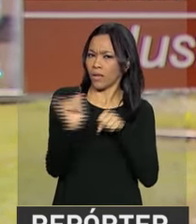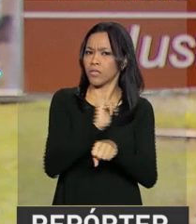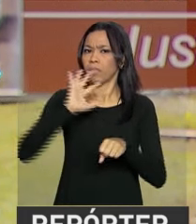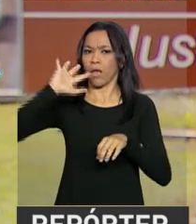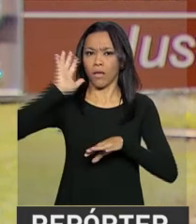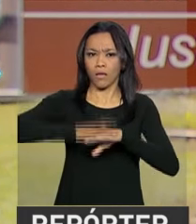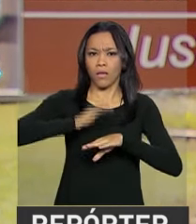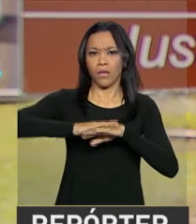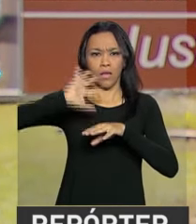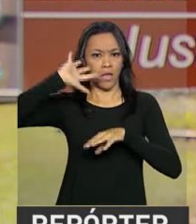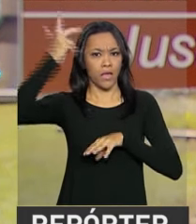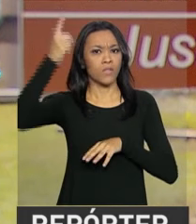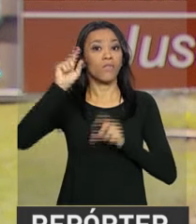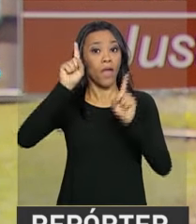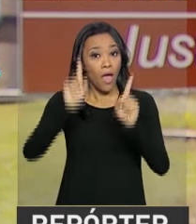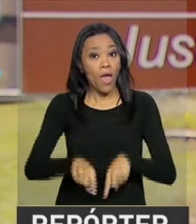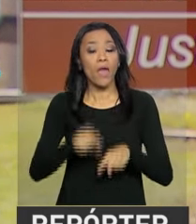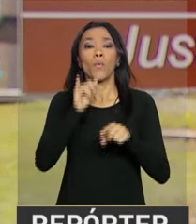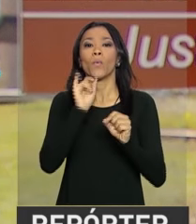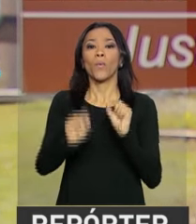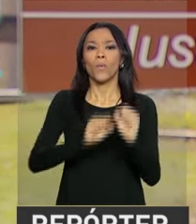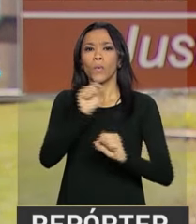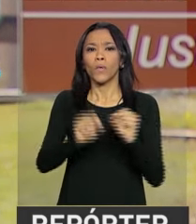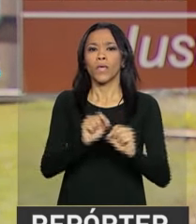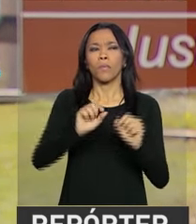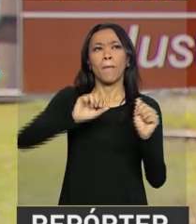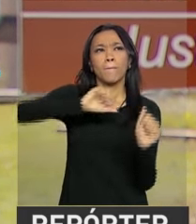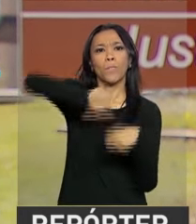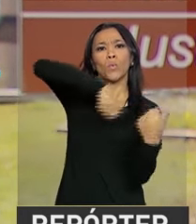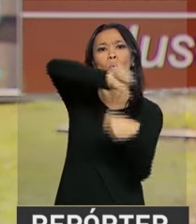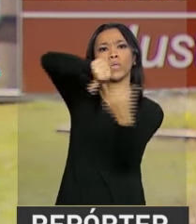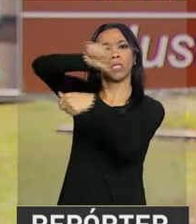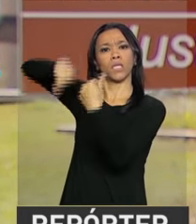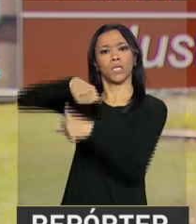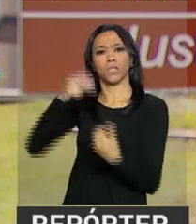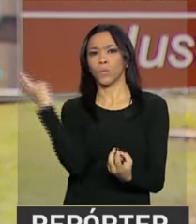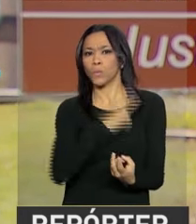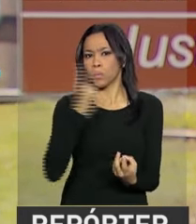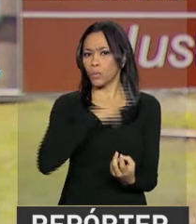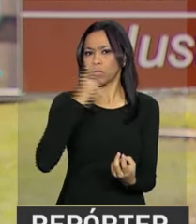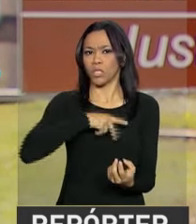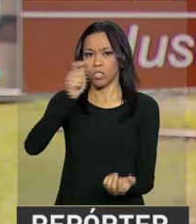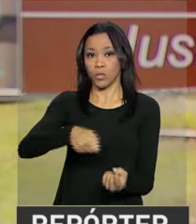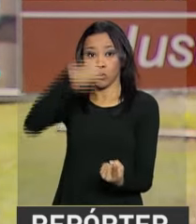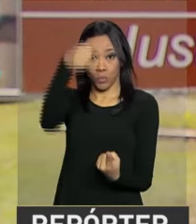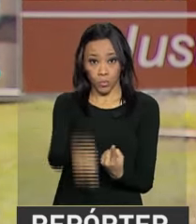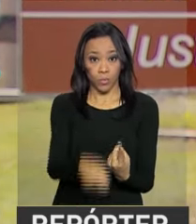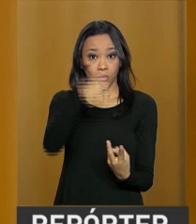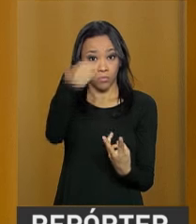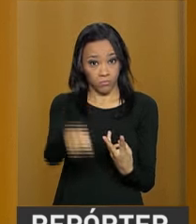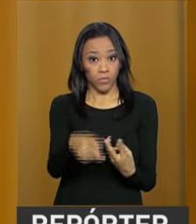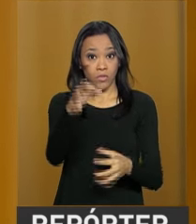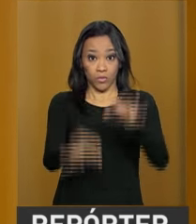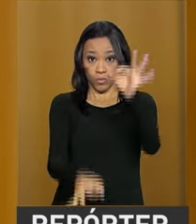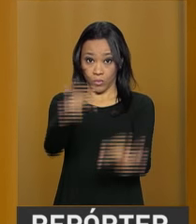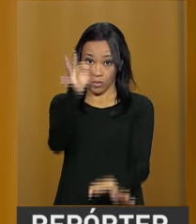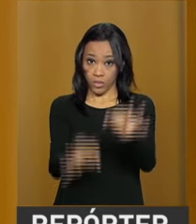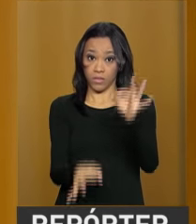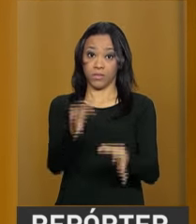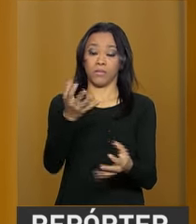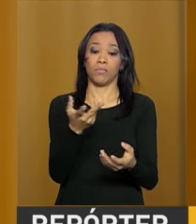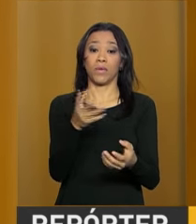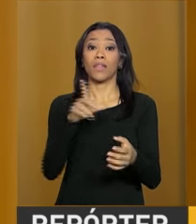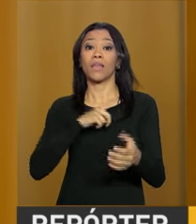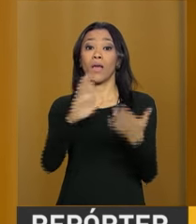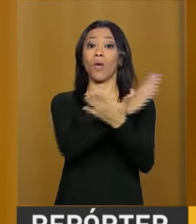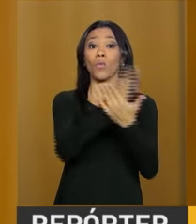prazo é a realização de mutirões em todo o país para o julgamento dos chamados presos provisórios não é possível